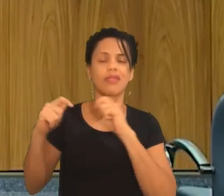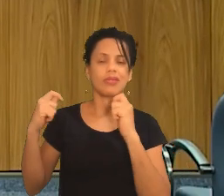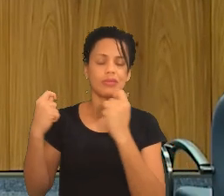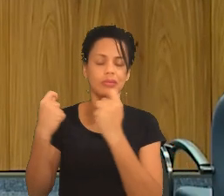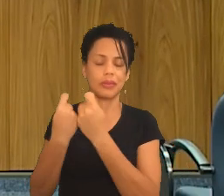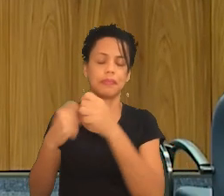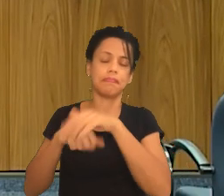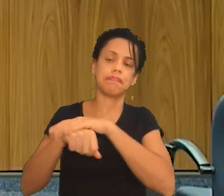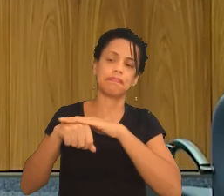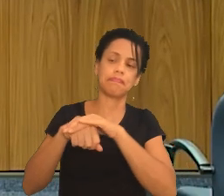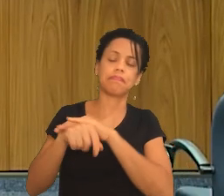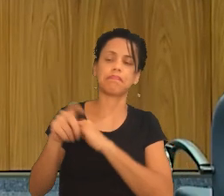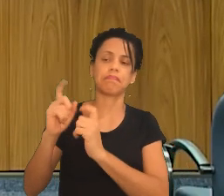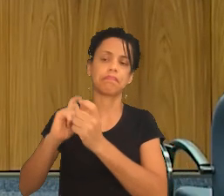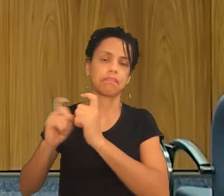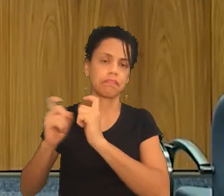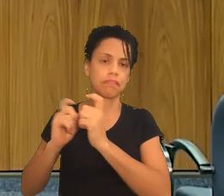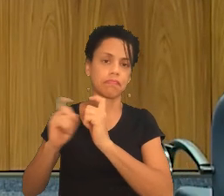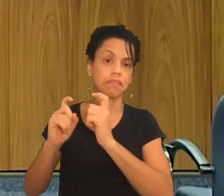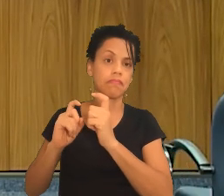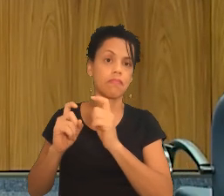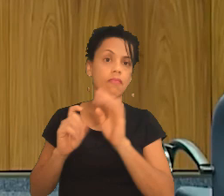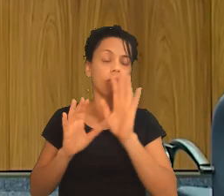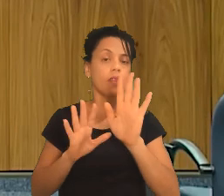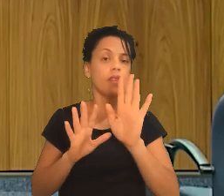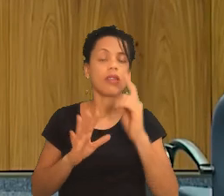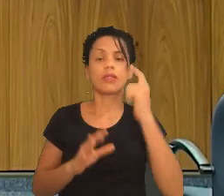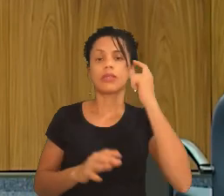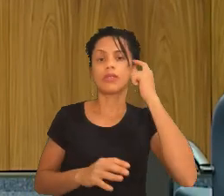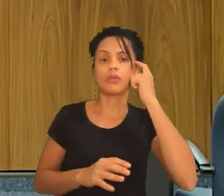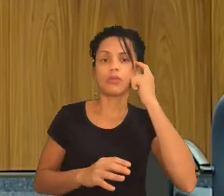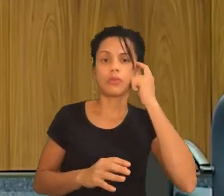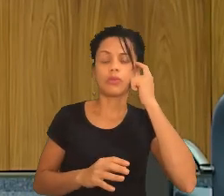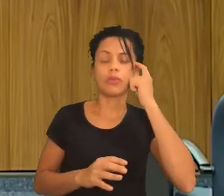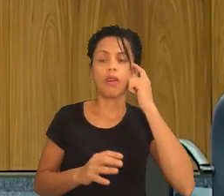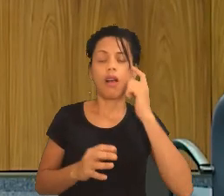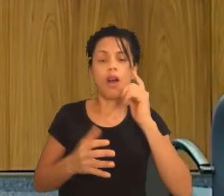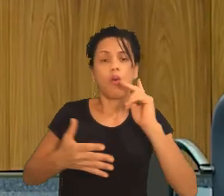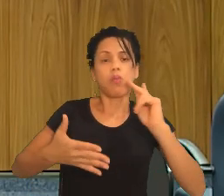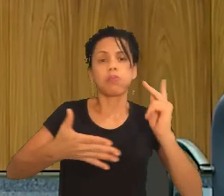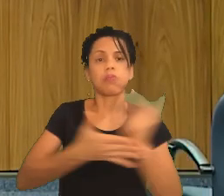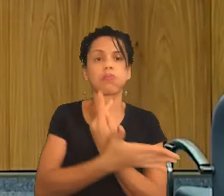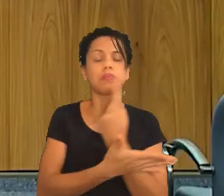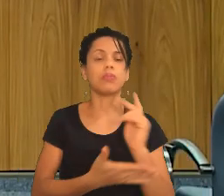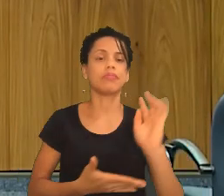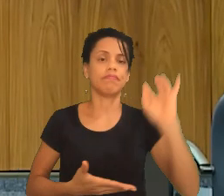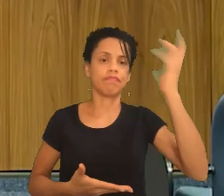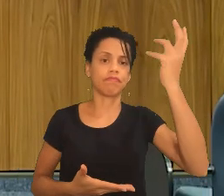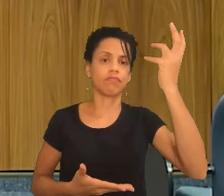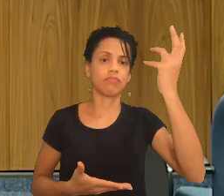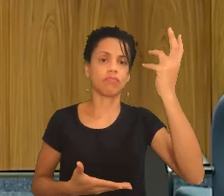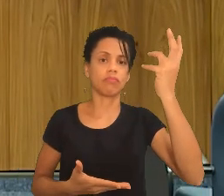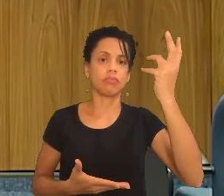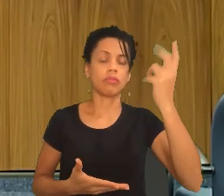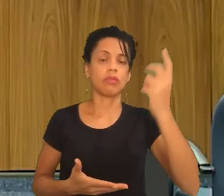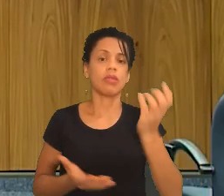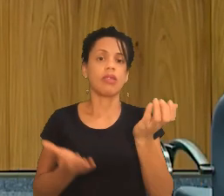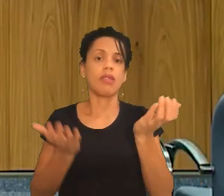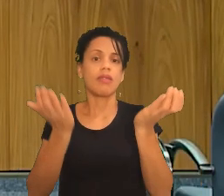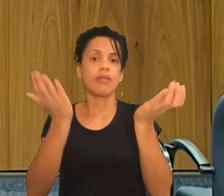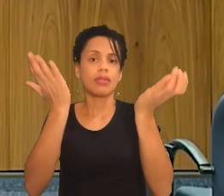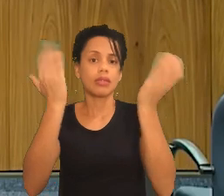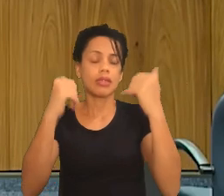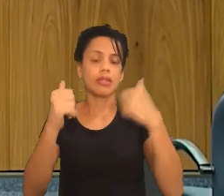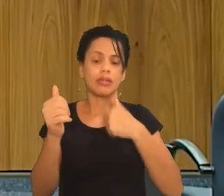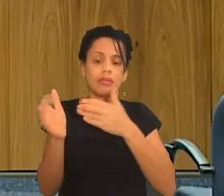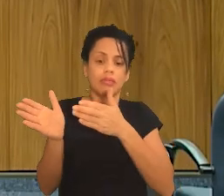é muito racionalista ocidental. A gente não teria incorporado,